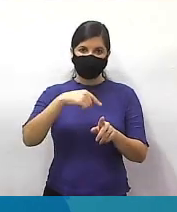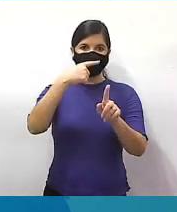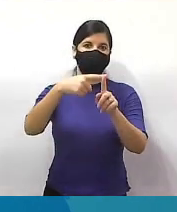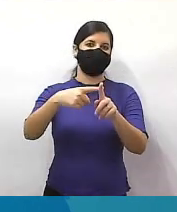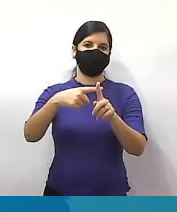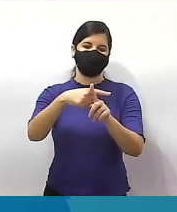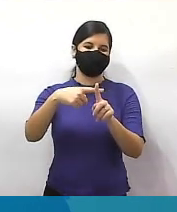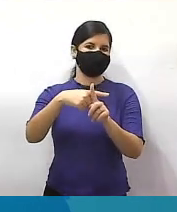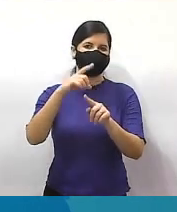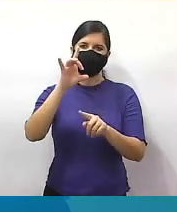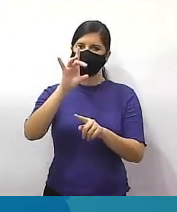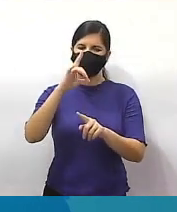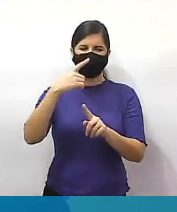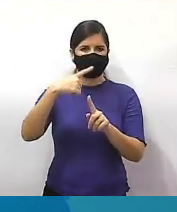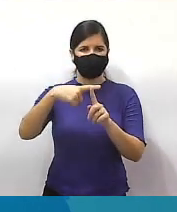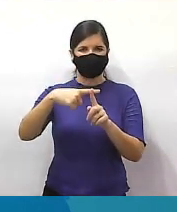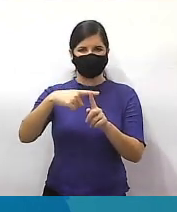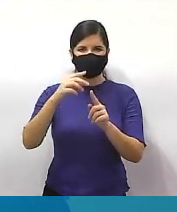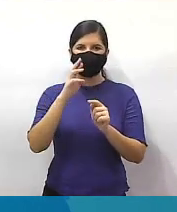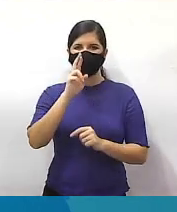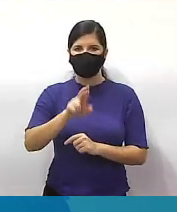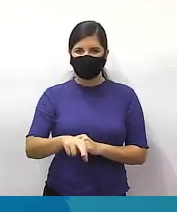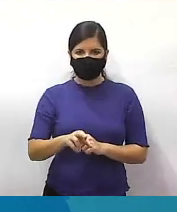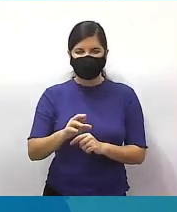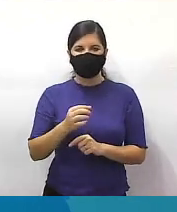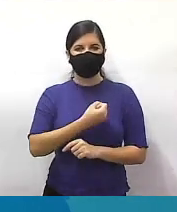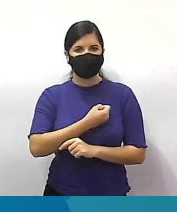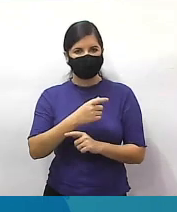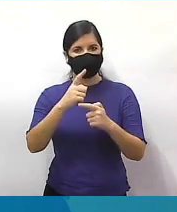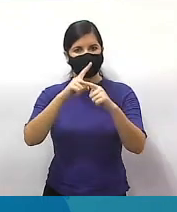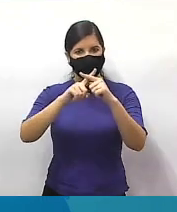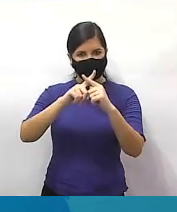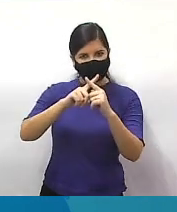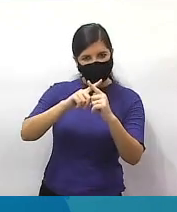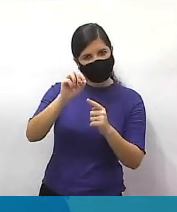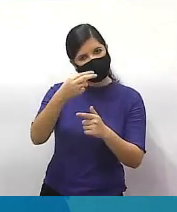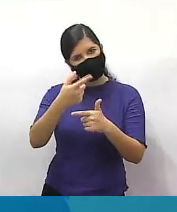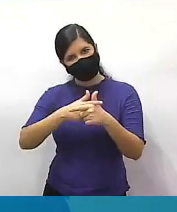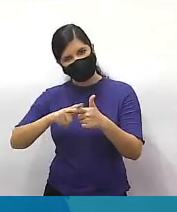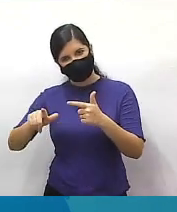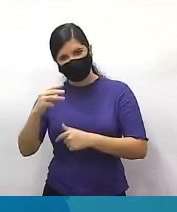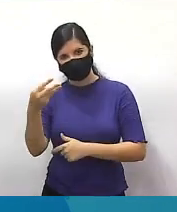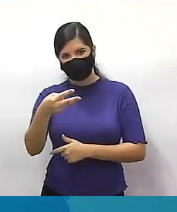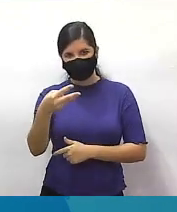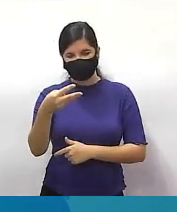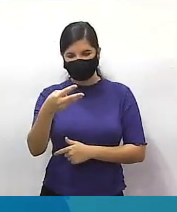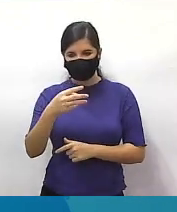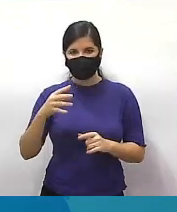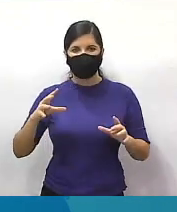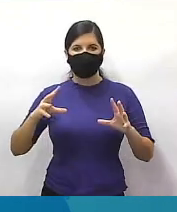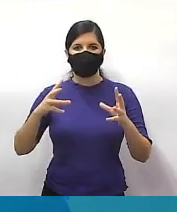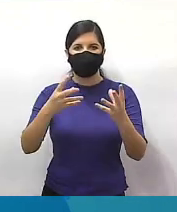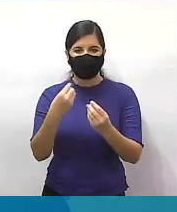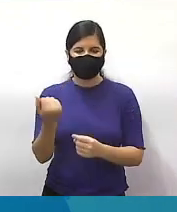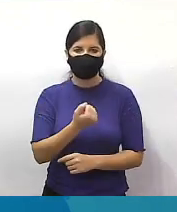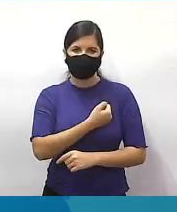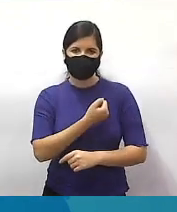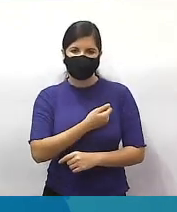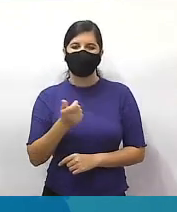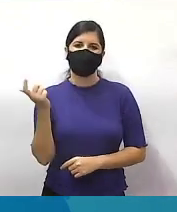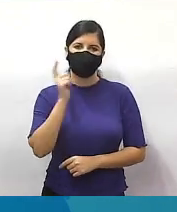é só somar os números ali e o resultado for um número múltiplo ou divisor de 3, todo o número